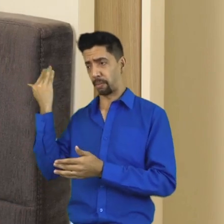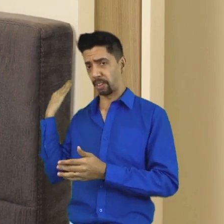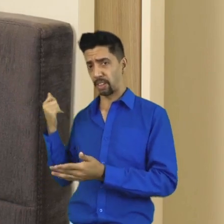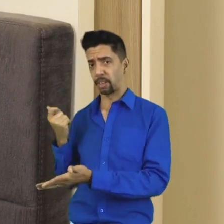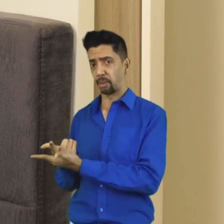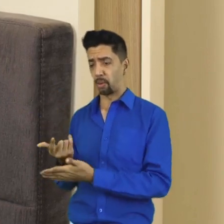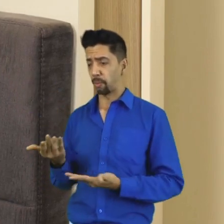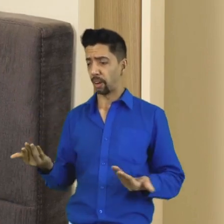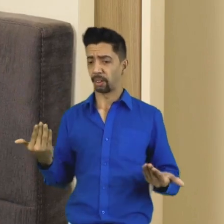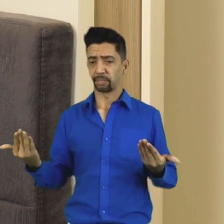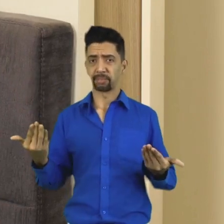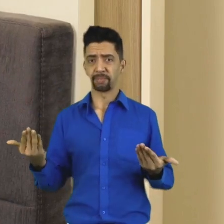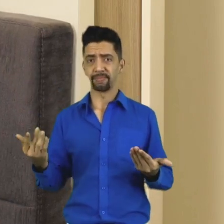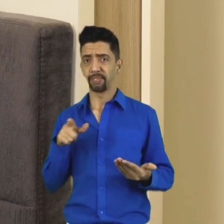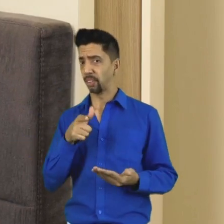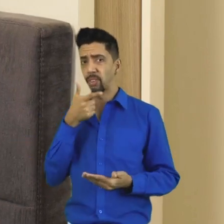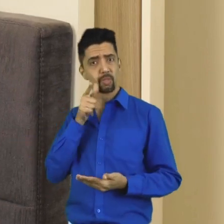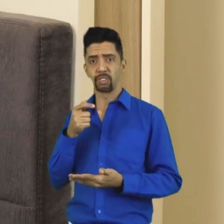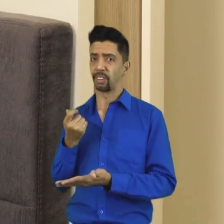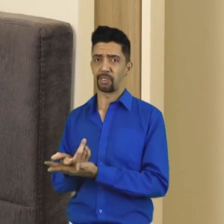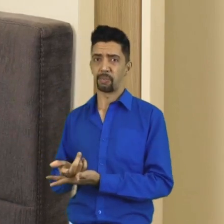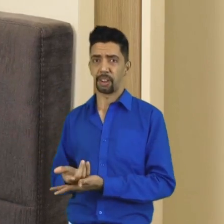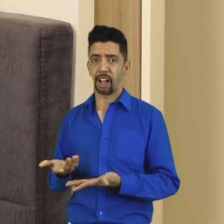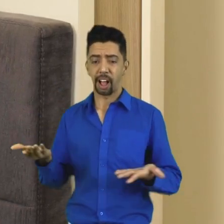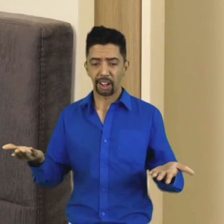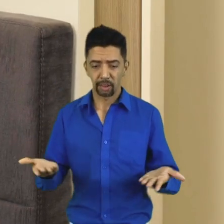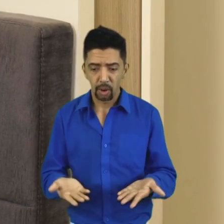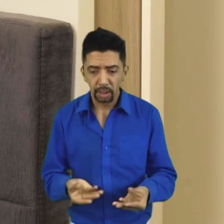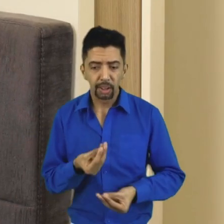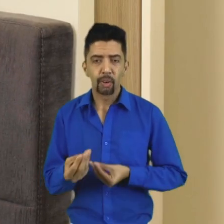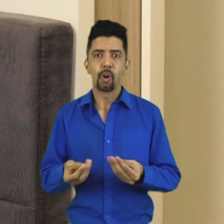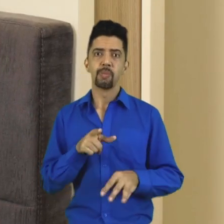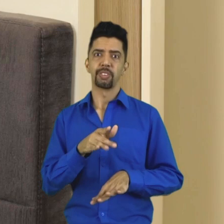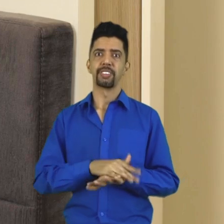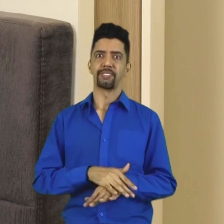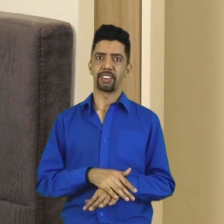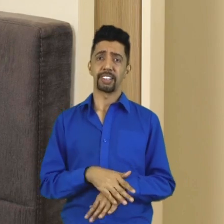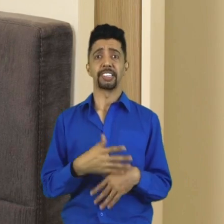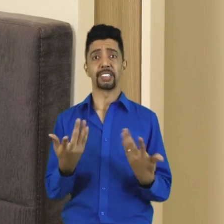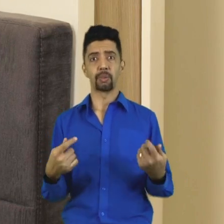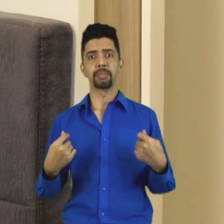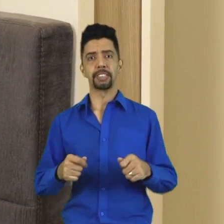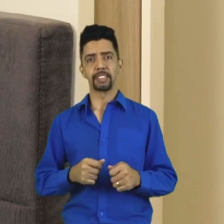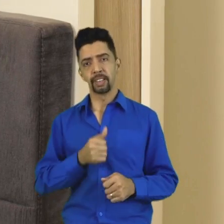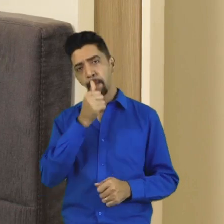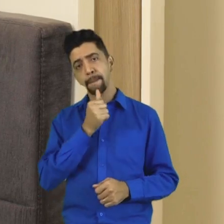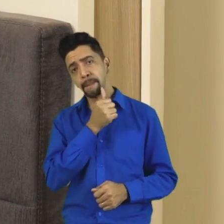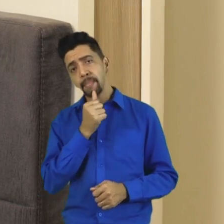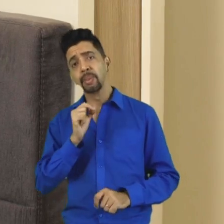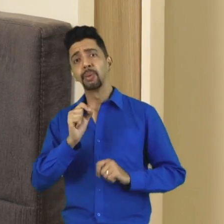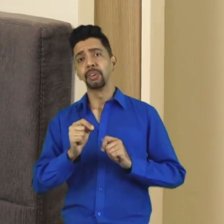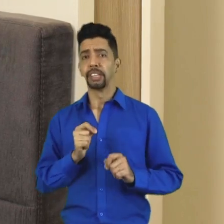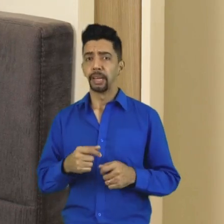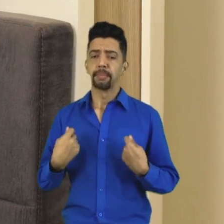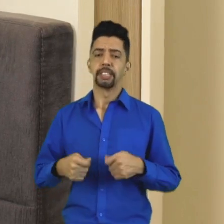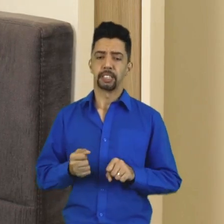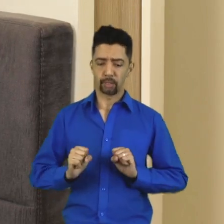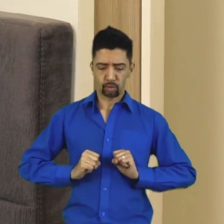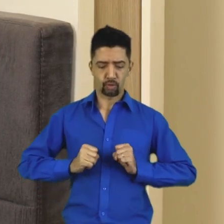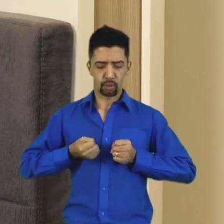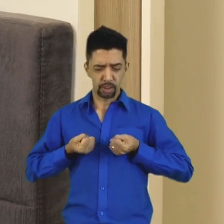E nós vamos ter que achar soluções novas. Eu vou ter que buscar mais oportunidades de preços que possam